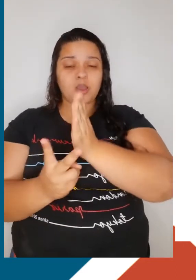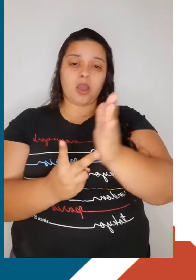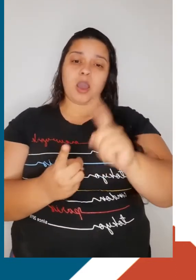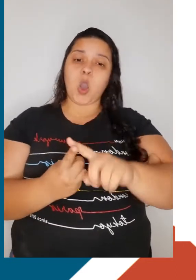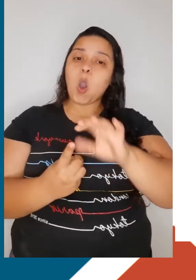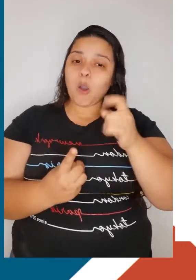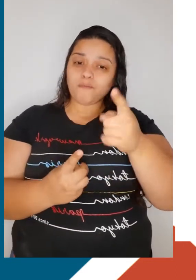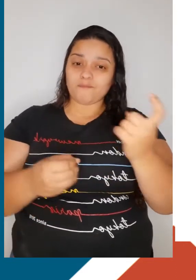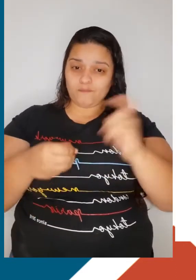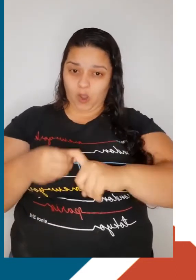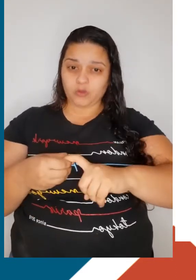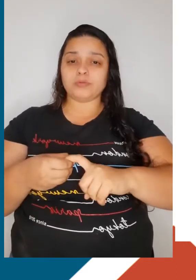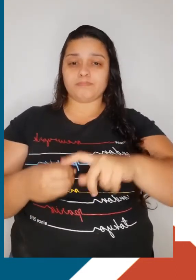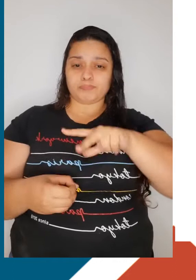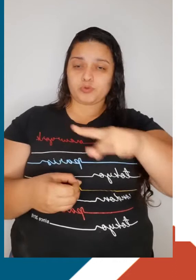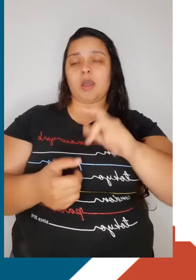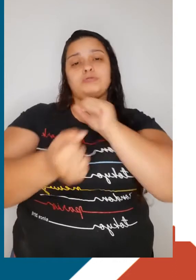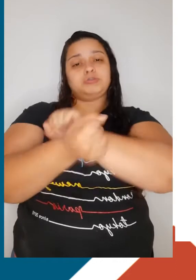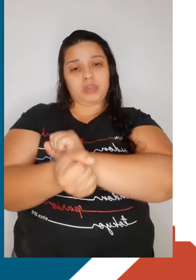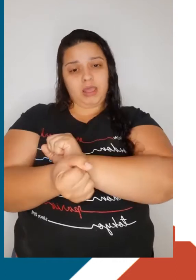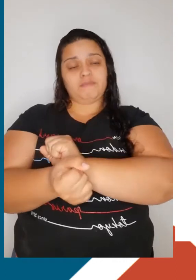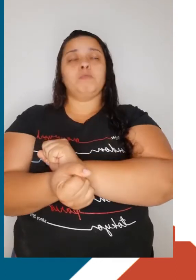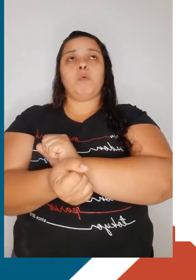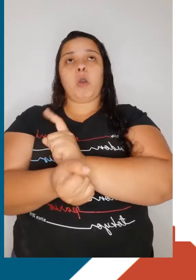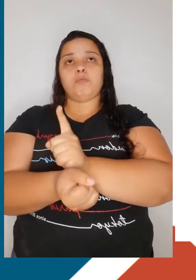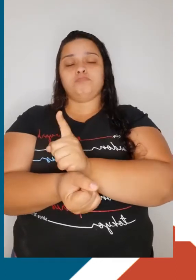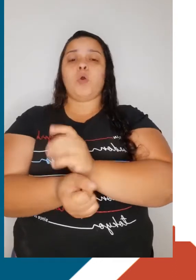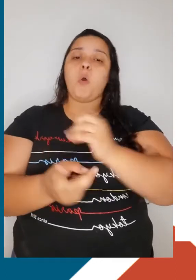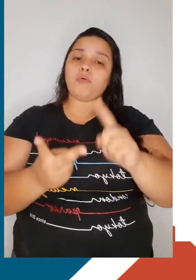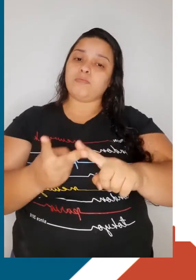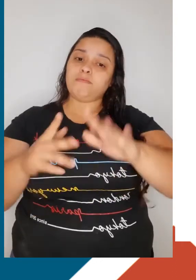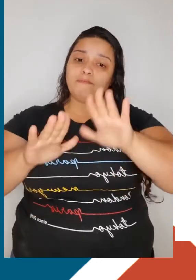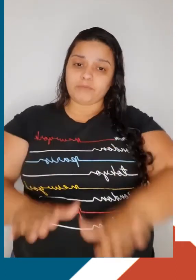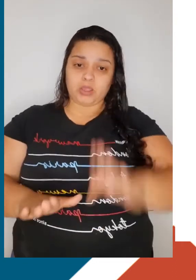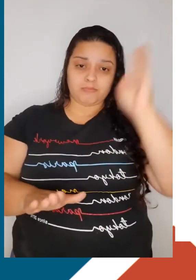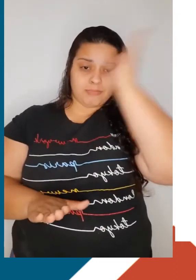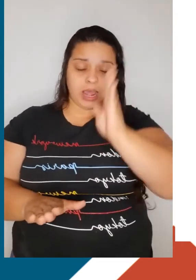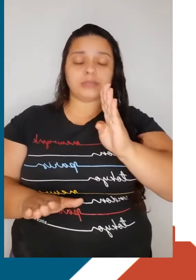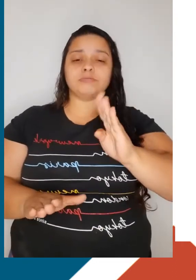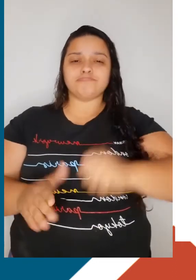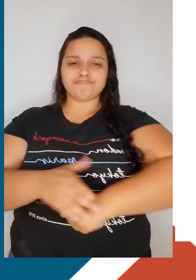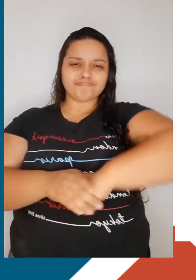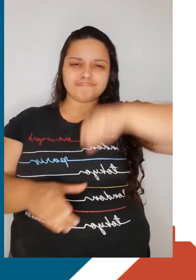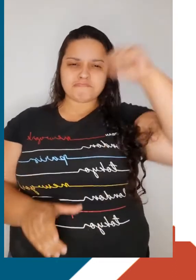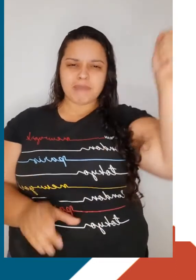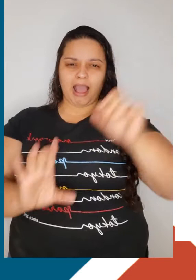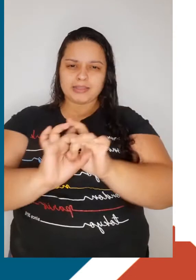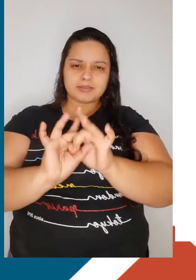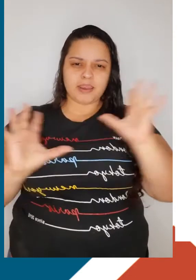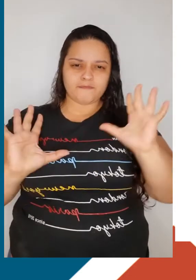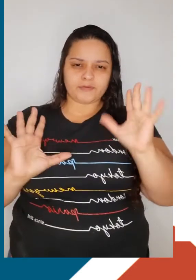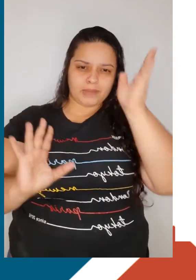2 caminhos a seguir: partir para Portugal e entregar-se prisioneiro das cortes, ou ficar no Brasil e